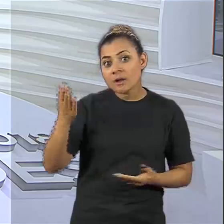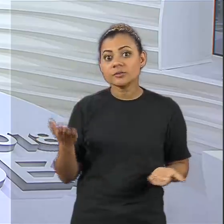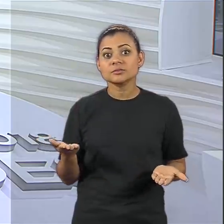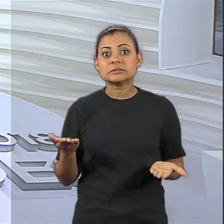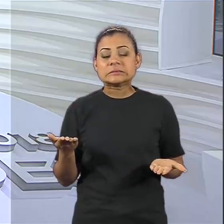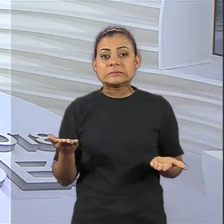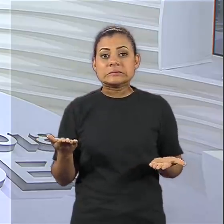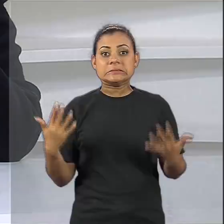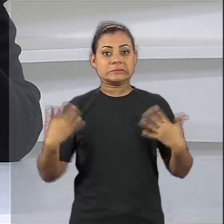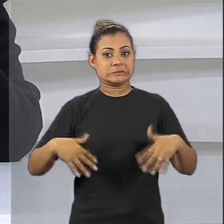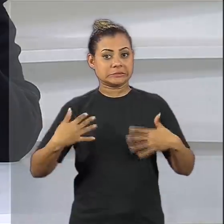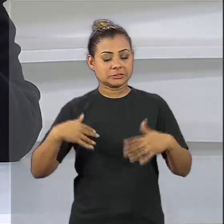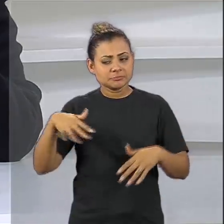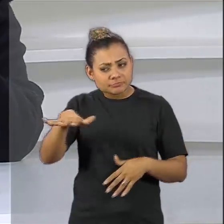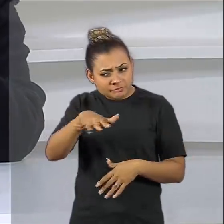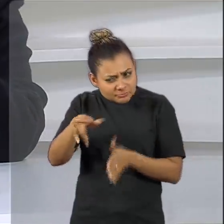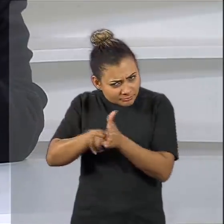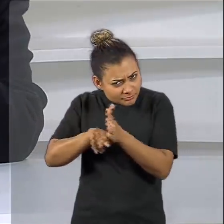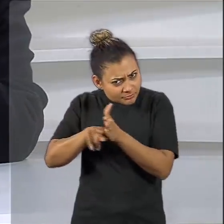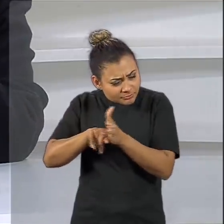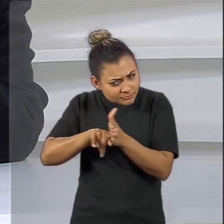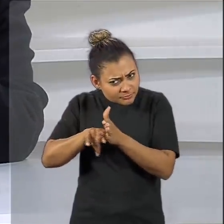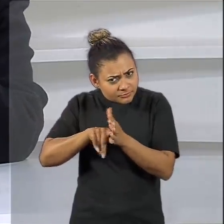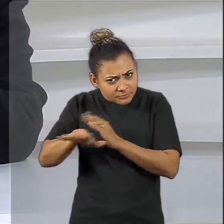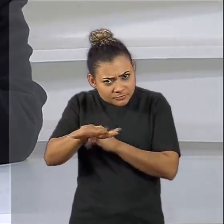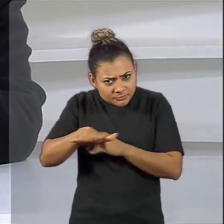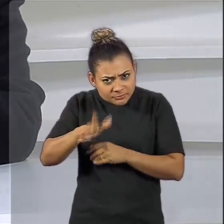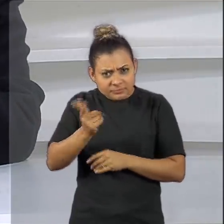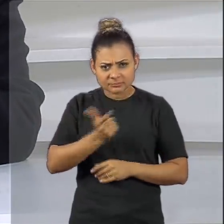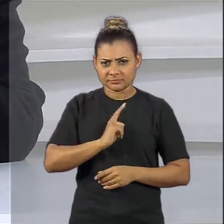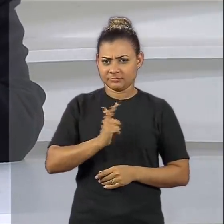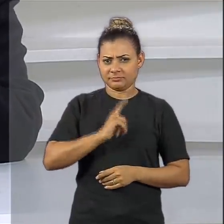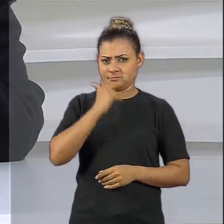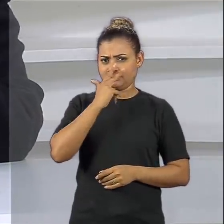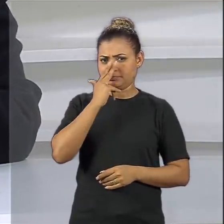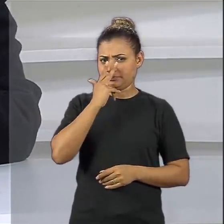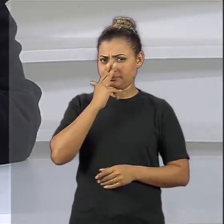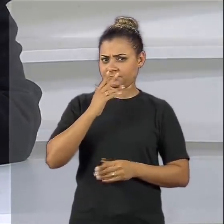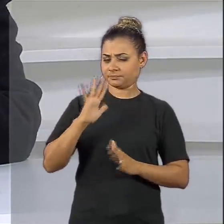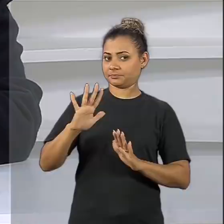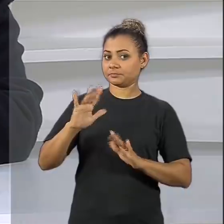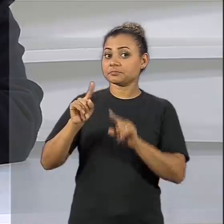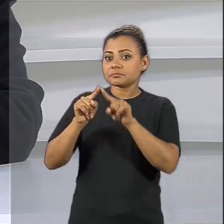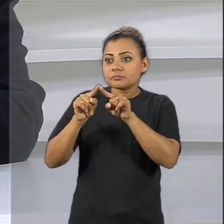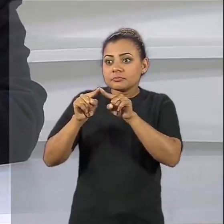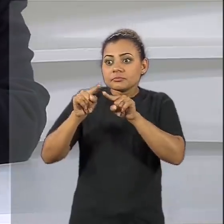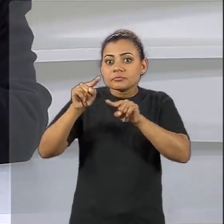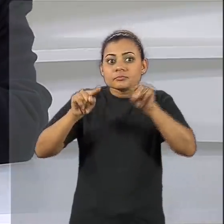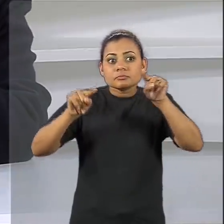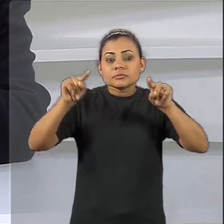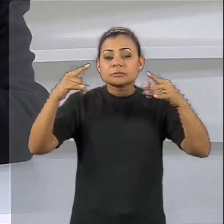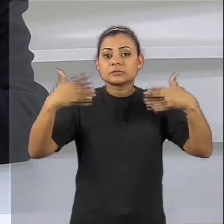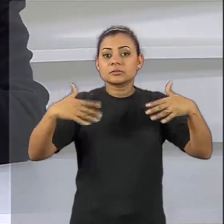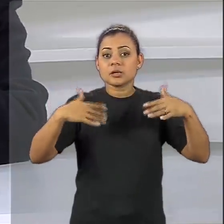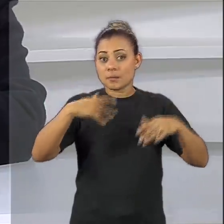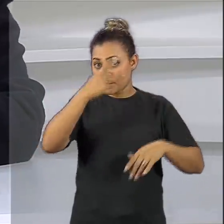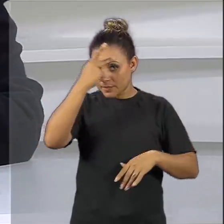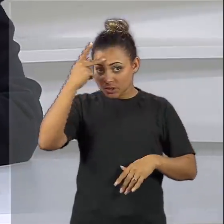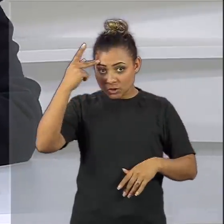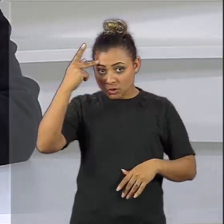as pesquisas sobre o Bolsonaro, há uma desproporção enorme entre o